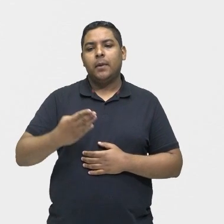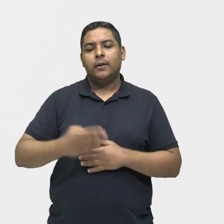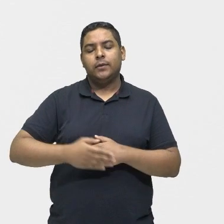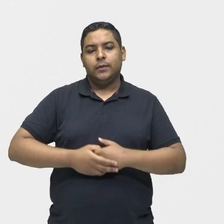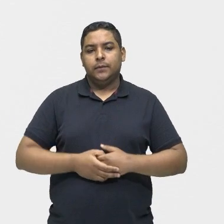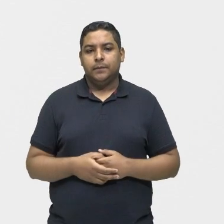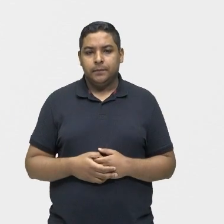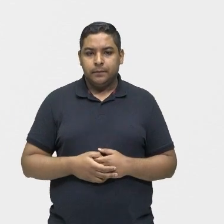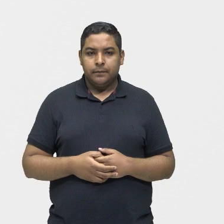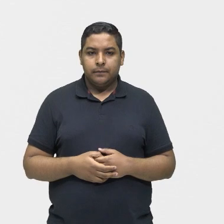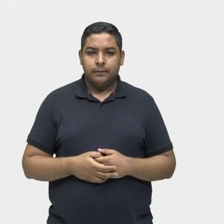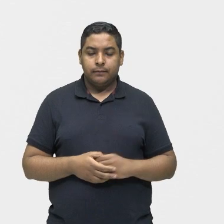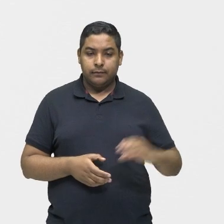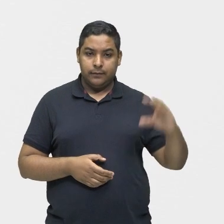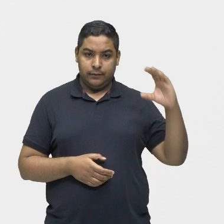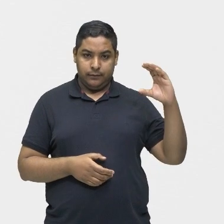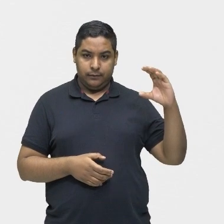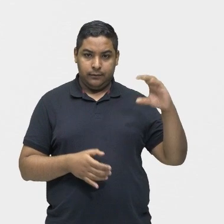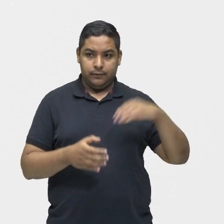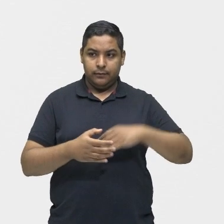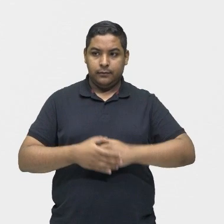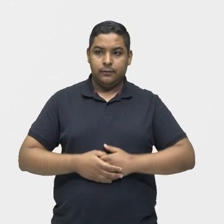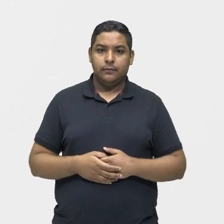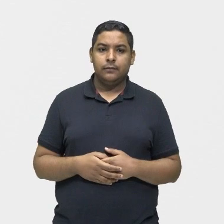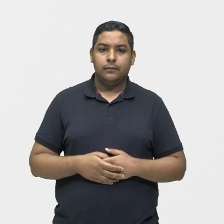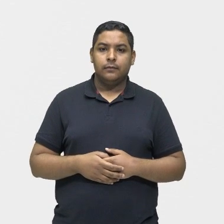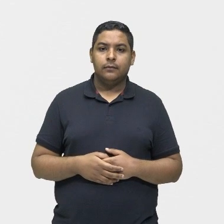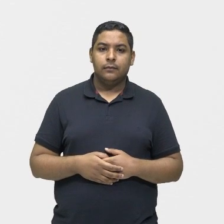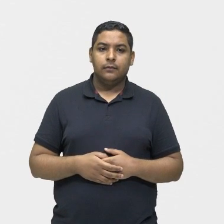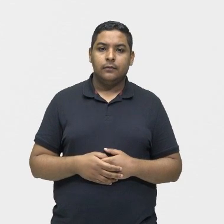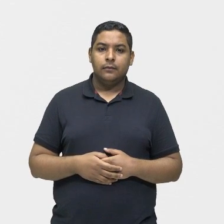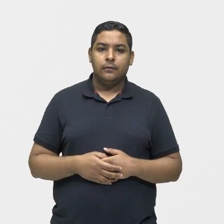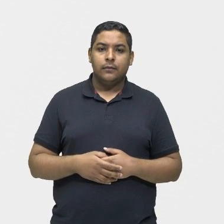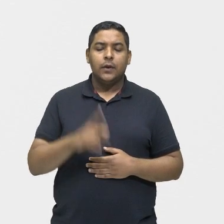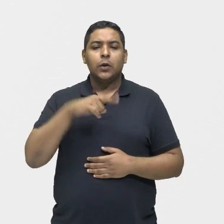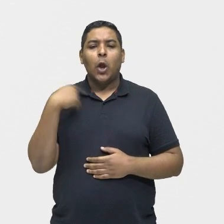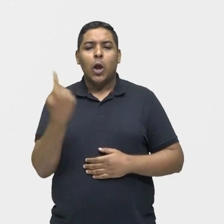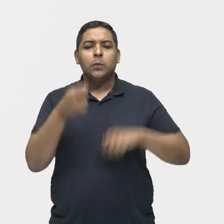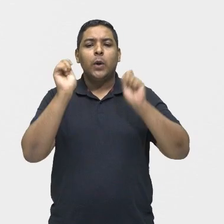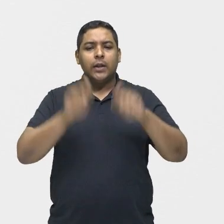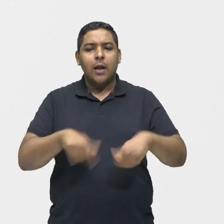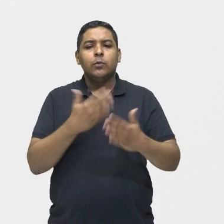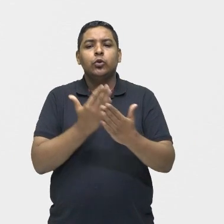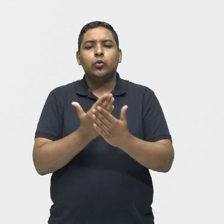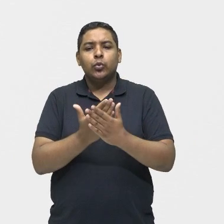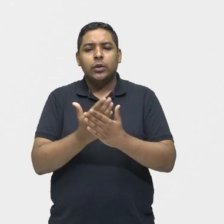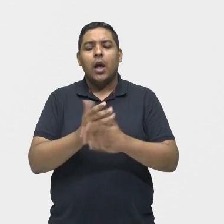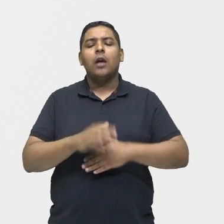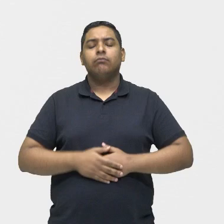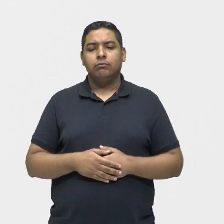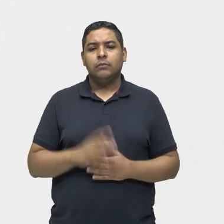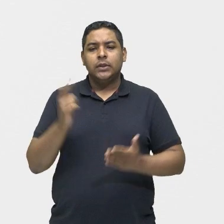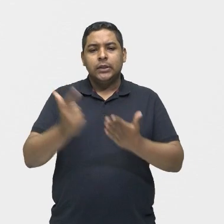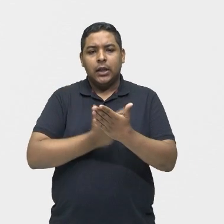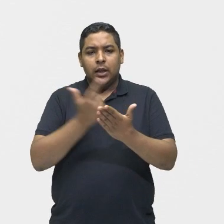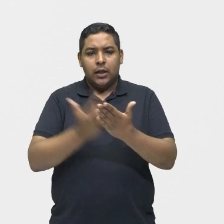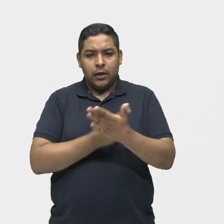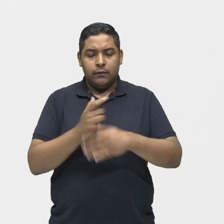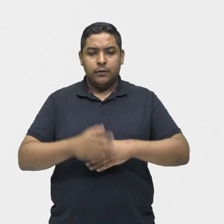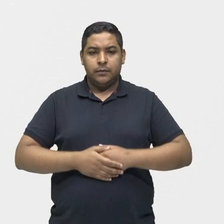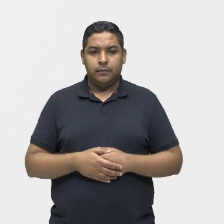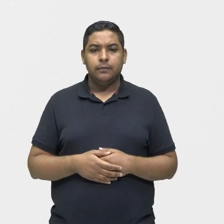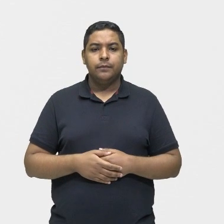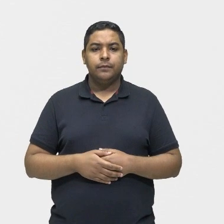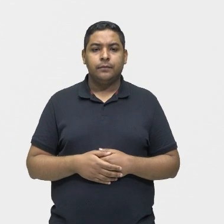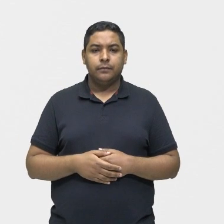ali também. Letra C, we could study this book. Nós poderíamos estudar esse livro. Então, né, essa frase